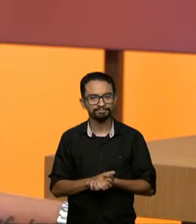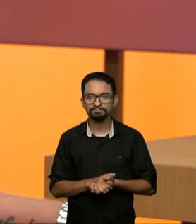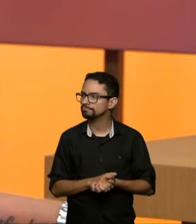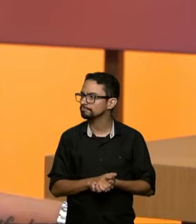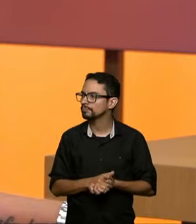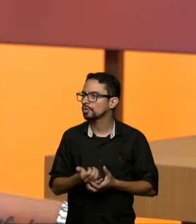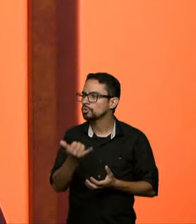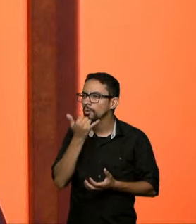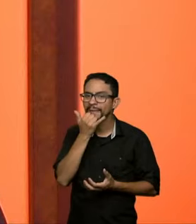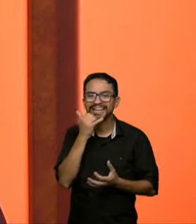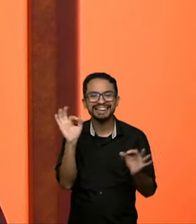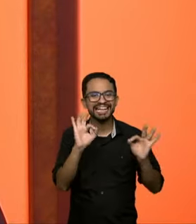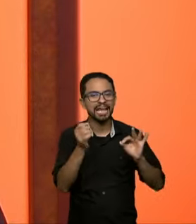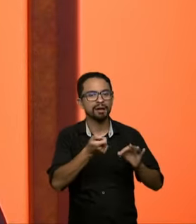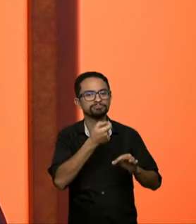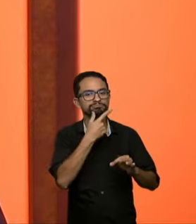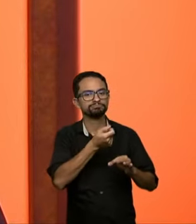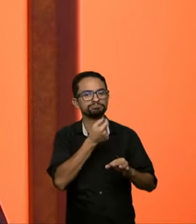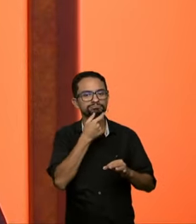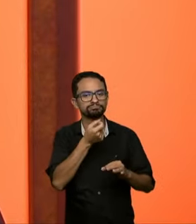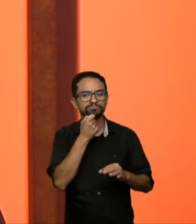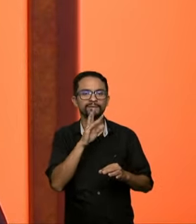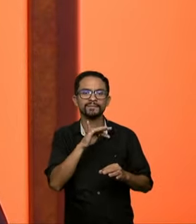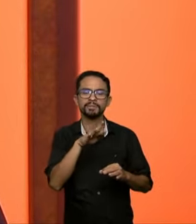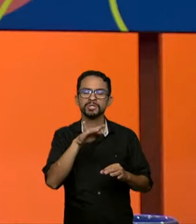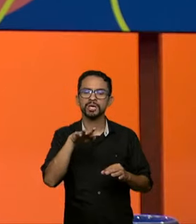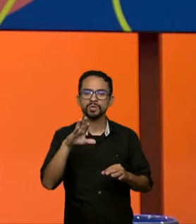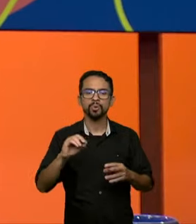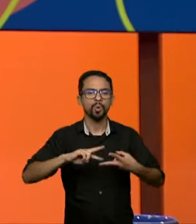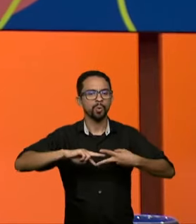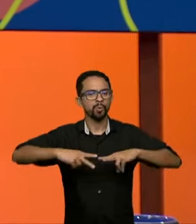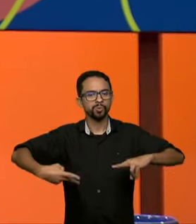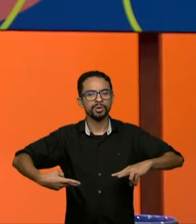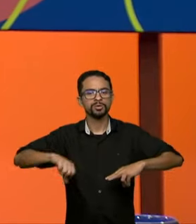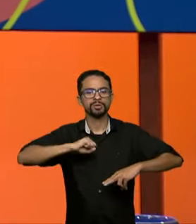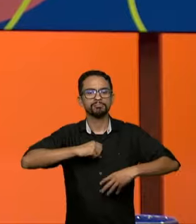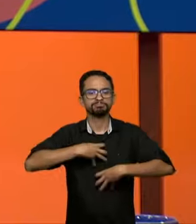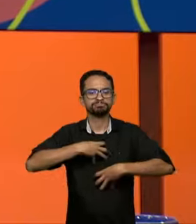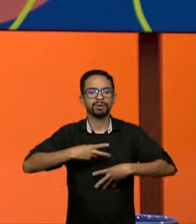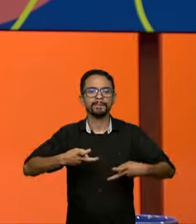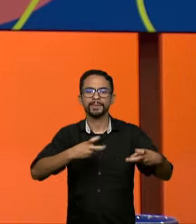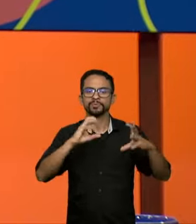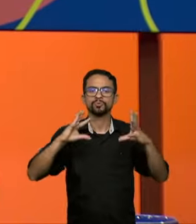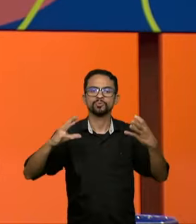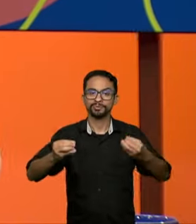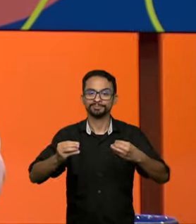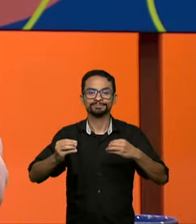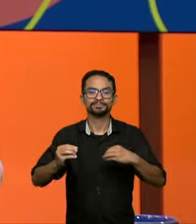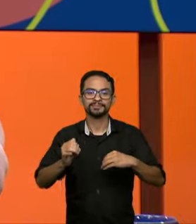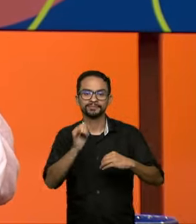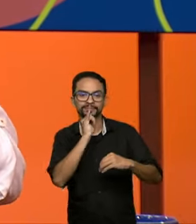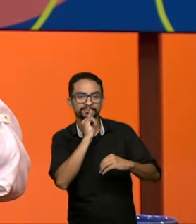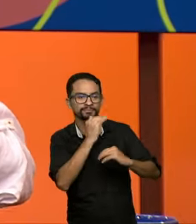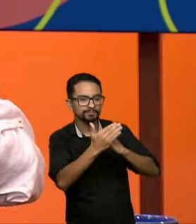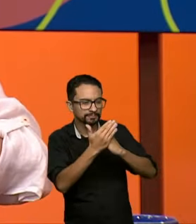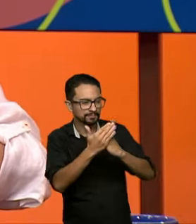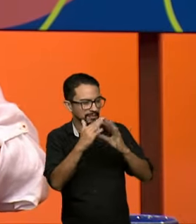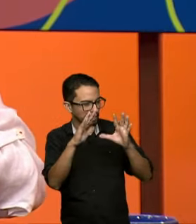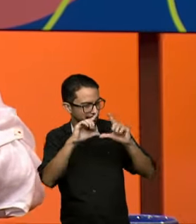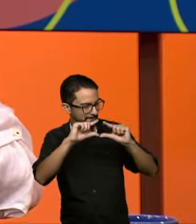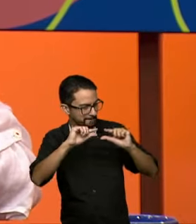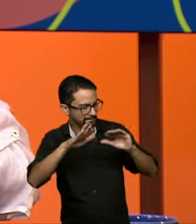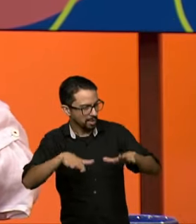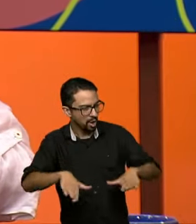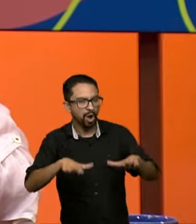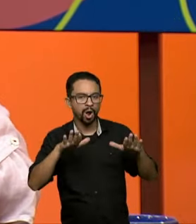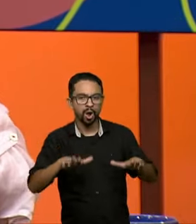não posso tomar nada. Eu fiz um teste farmacogenético e eu sou hipersensível a tudo. Então, tiveram que fazer uma dose bem menor para mim.